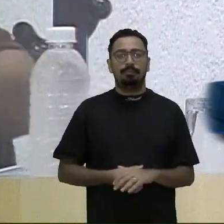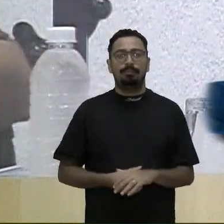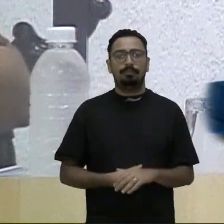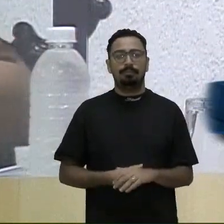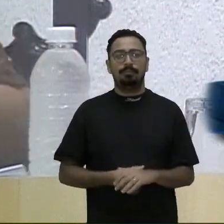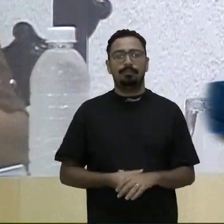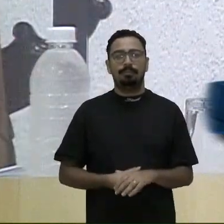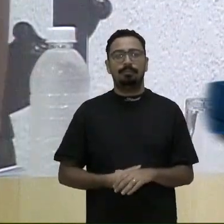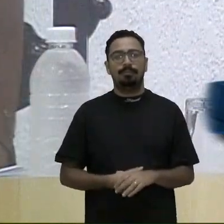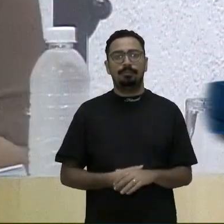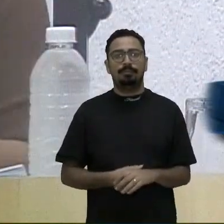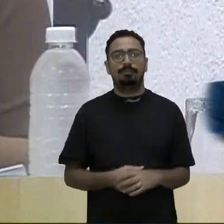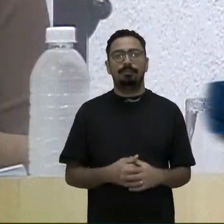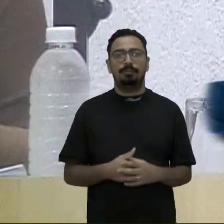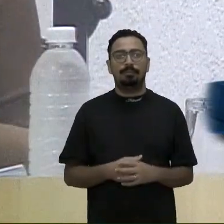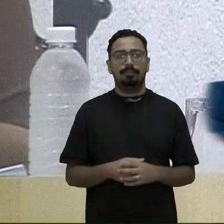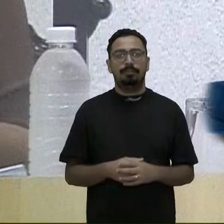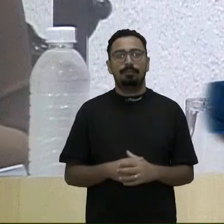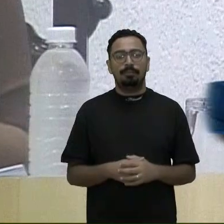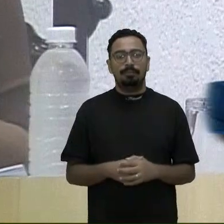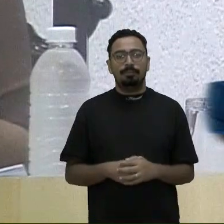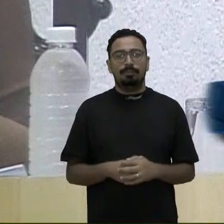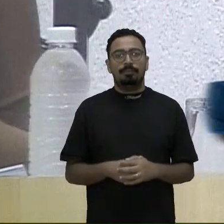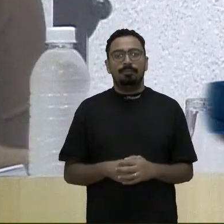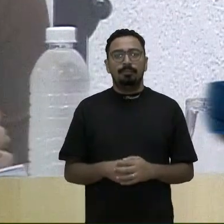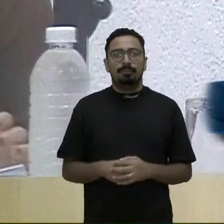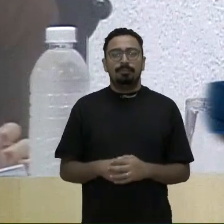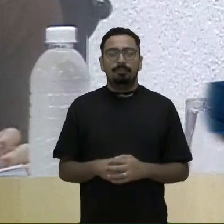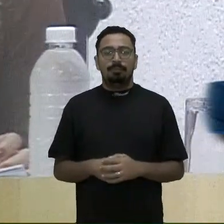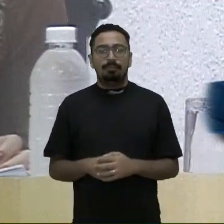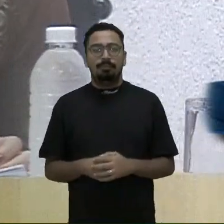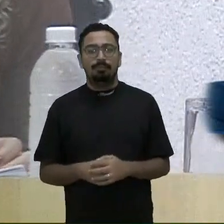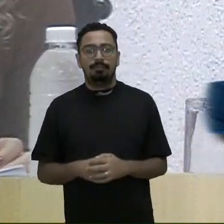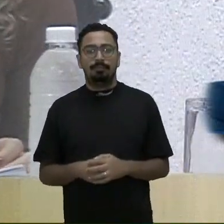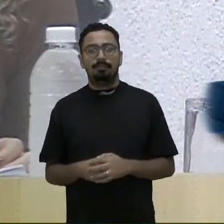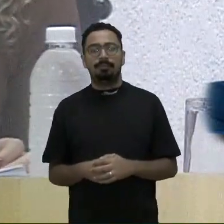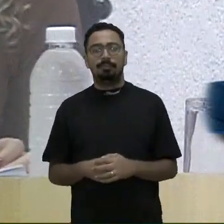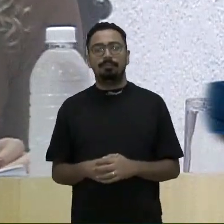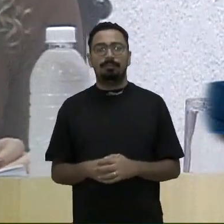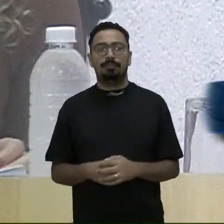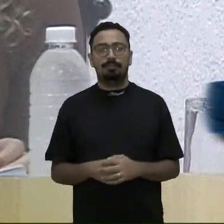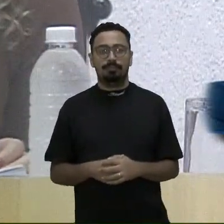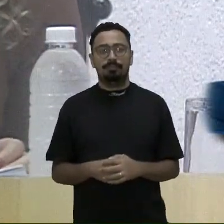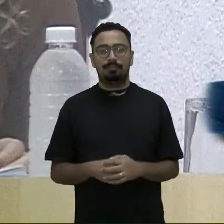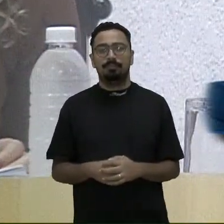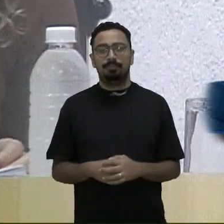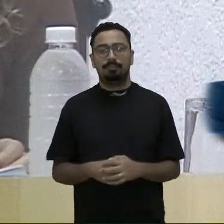Conforme o inciso... Está saindo o som? Está baixo mesmo o som aqui.